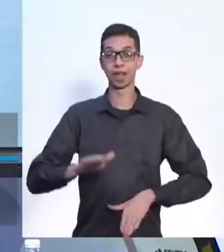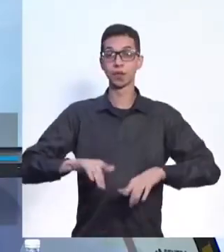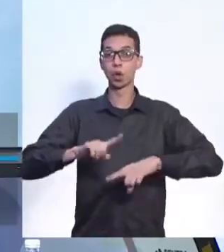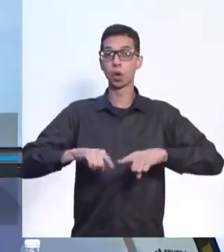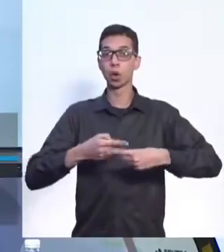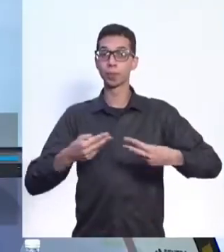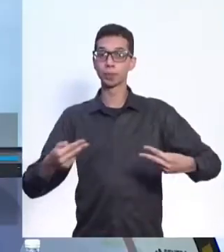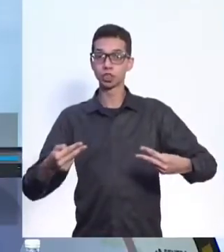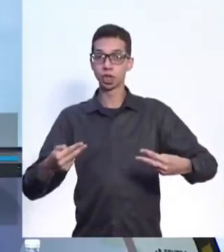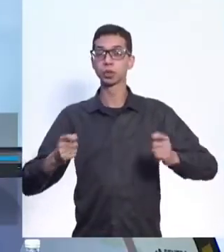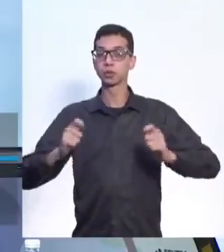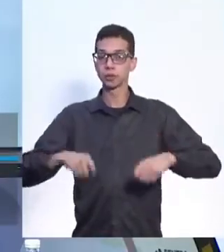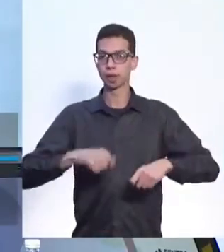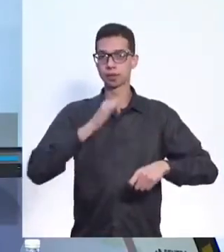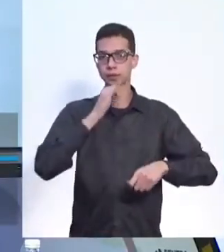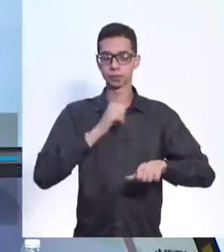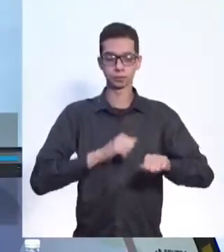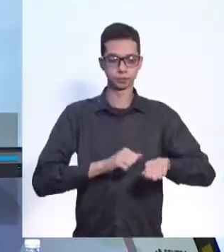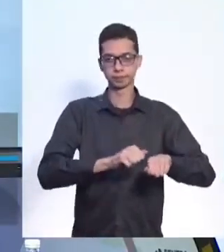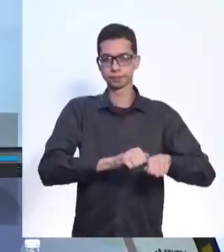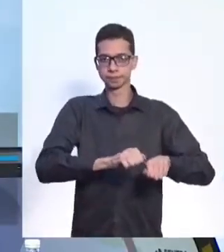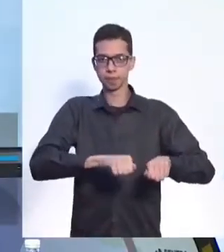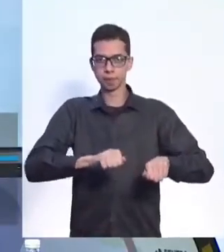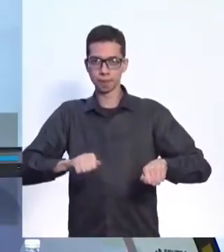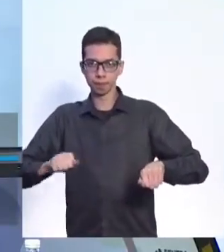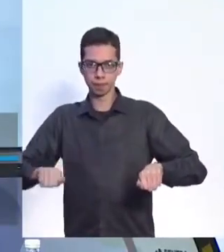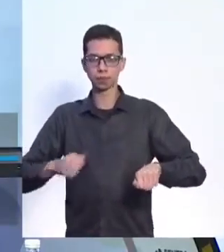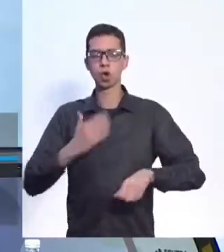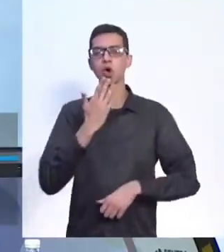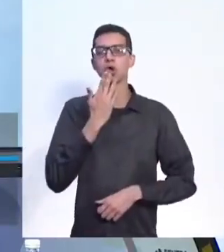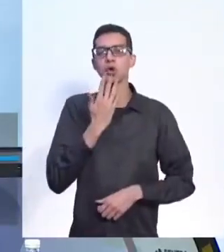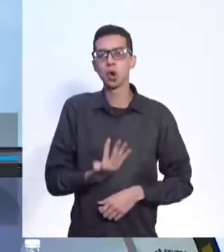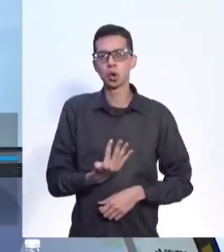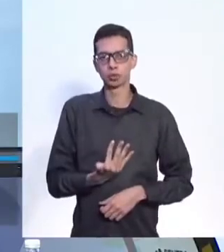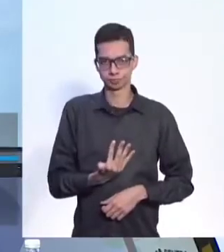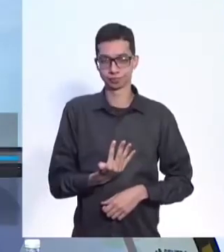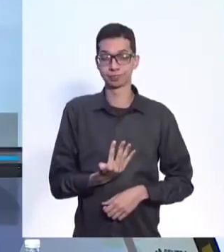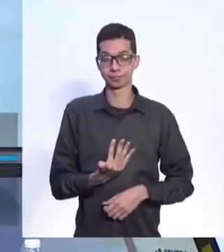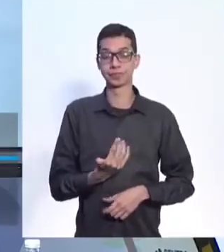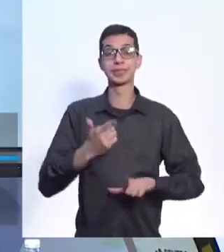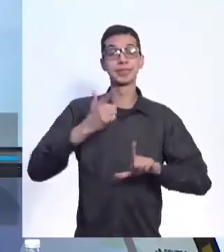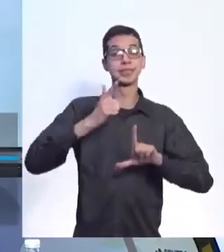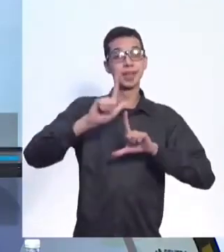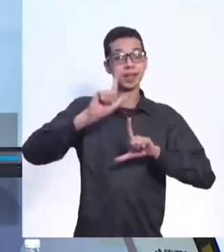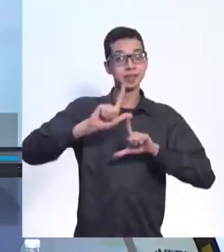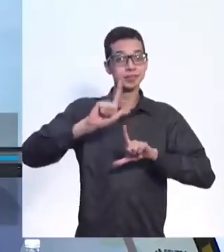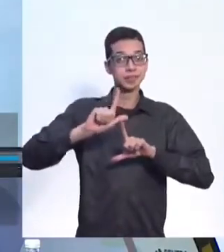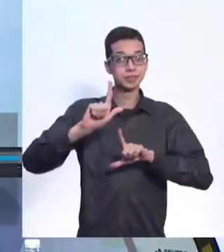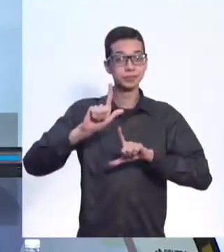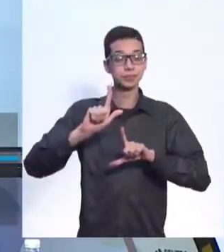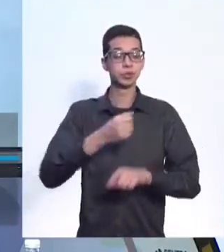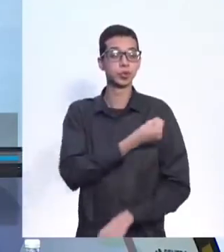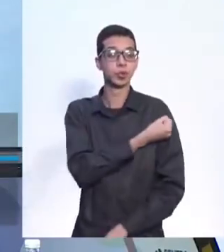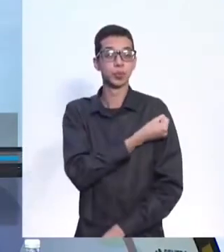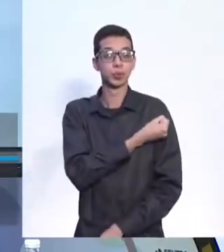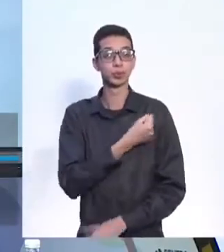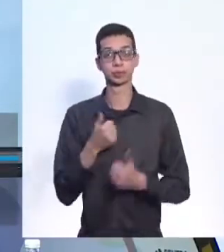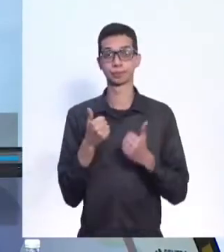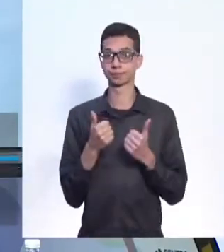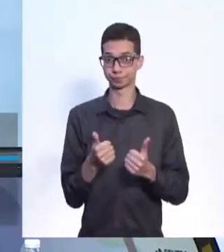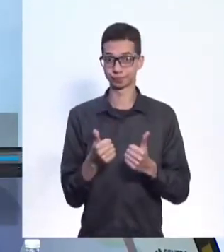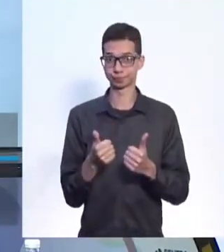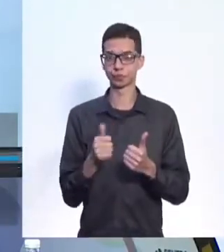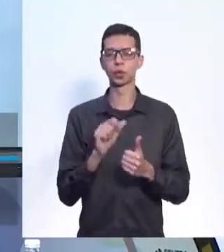objetos, pode ser formada por cores, por números, por letras, certo? Bom, e o que nós